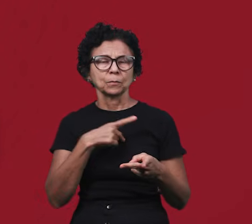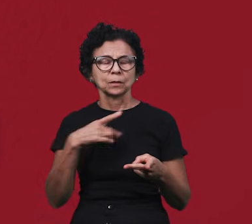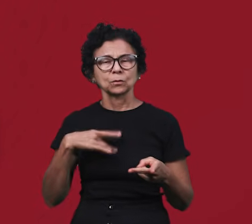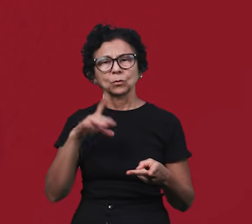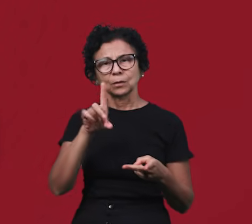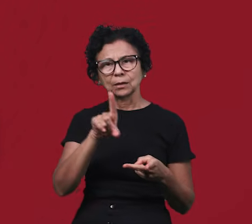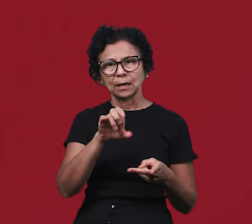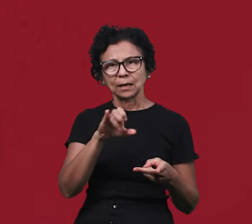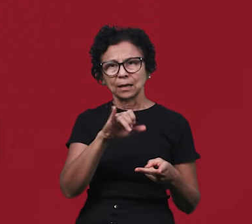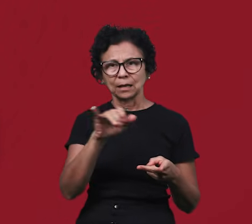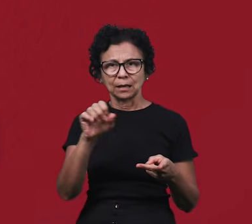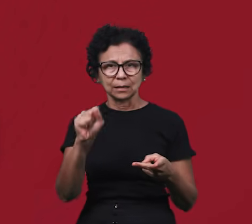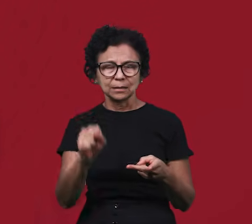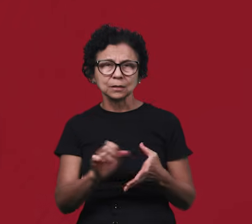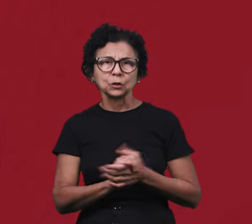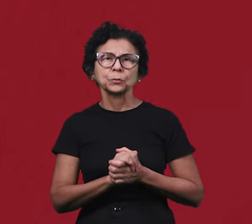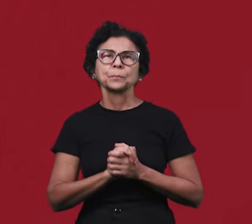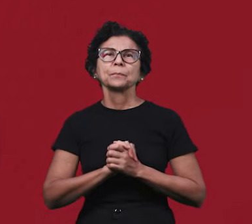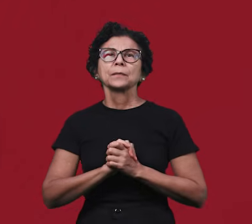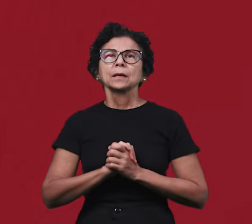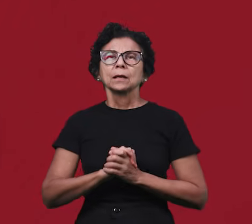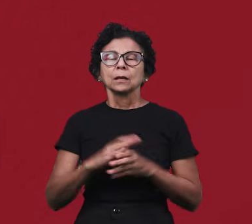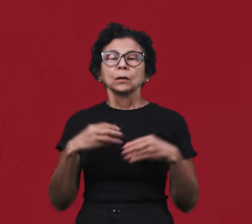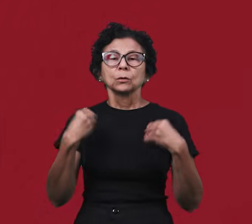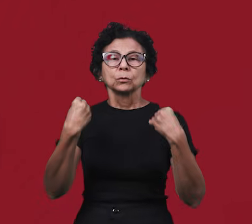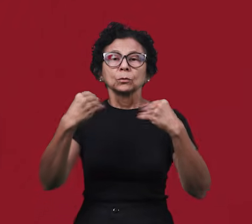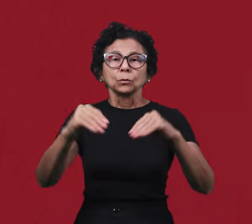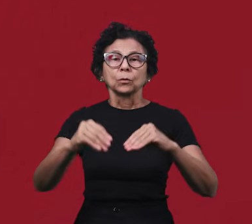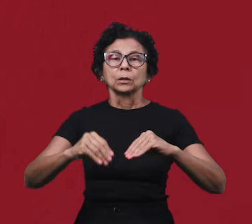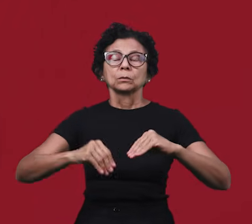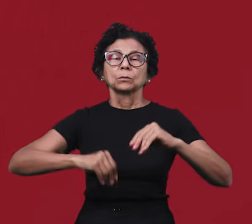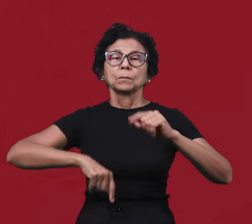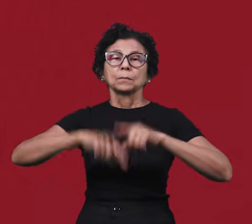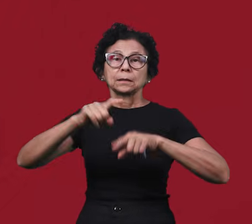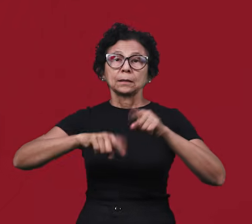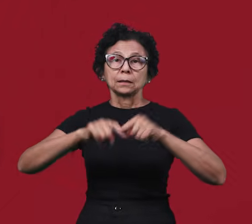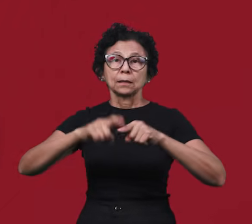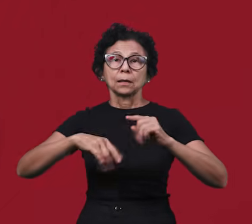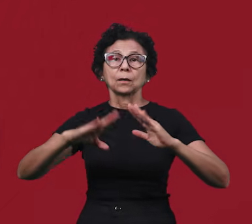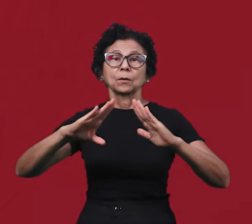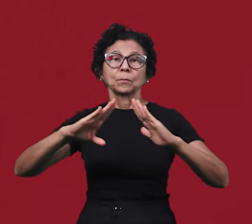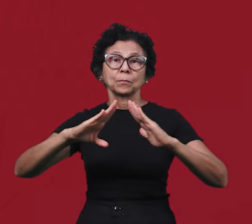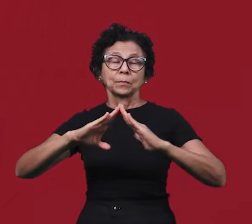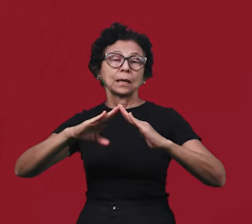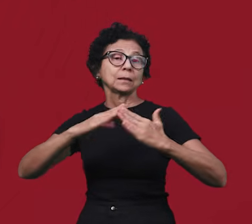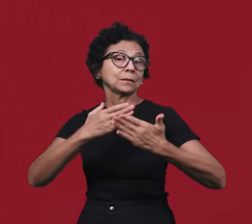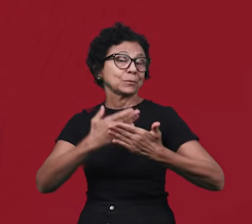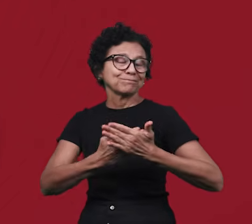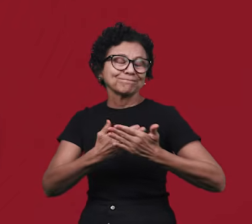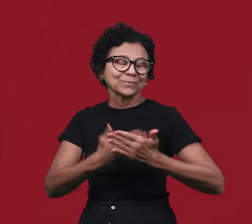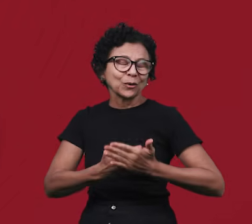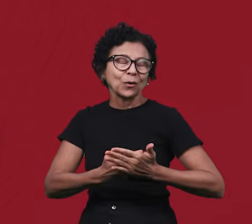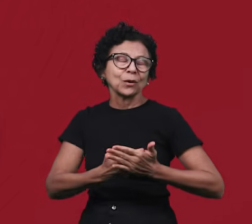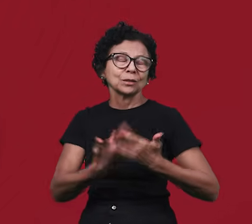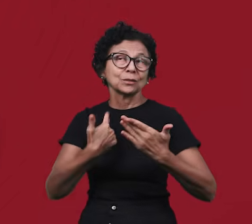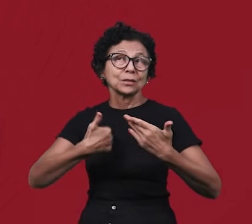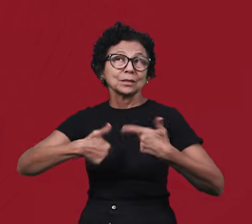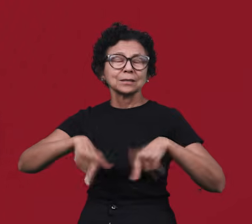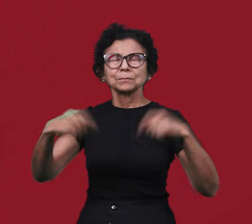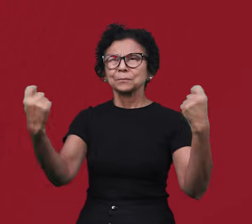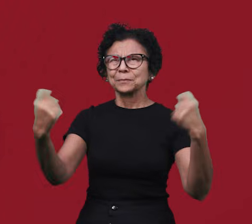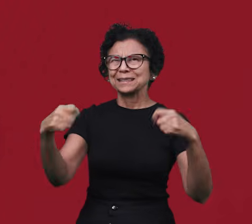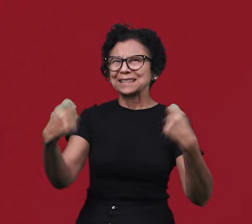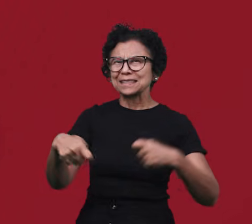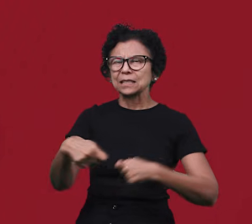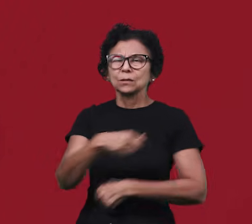Escola Estadual Maria Alba Braga, que nós estamos realmente precisando, e ele trouxe para a gente assim, né, uma luz no fim do túnel. Os nossos alunos